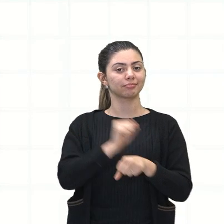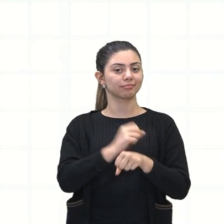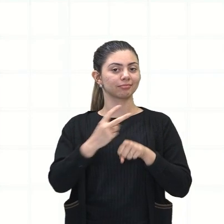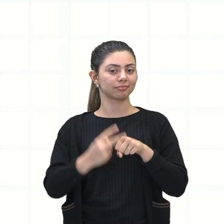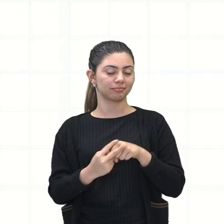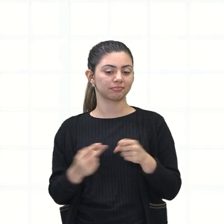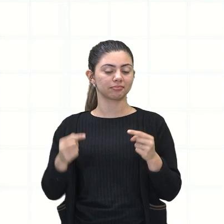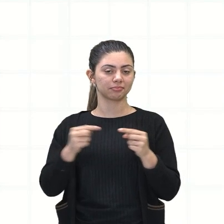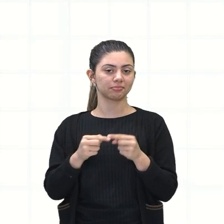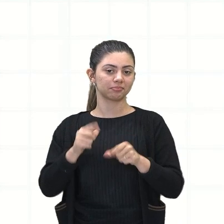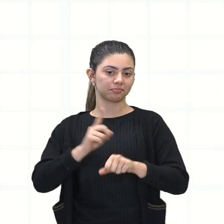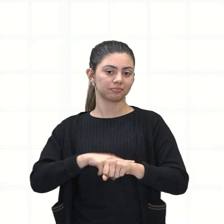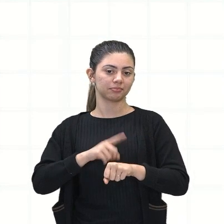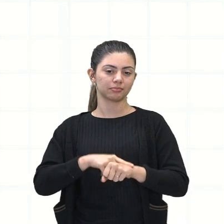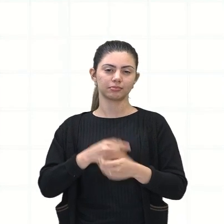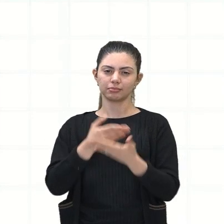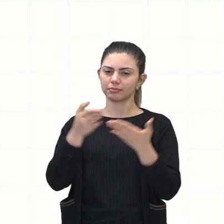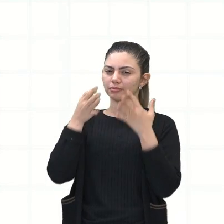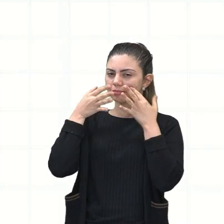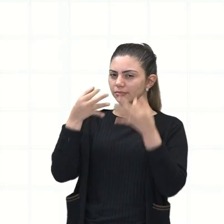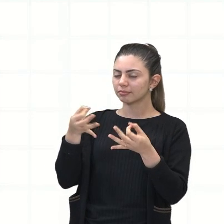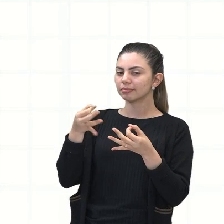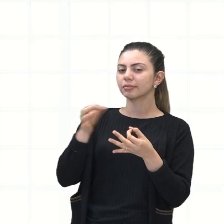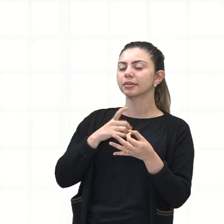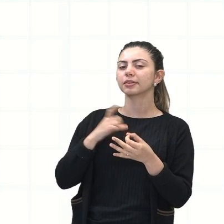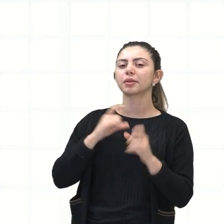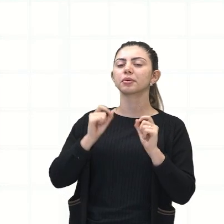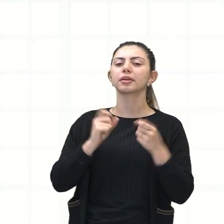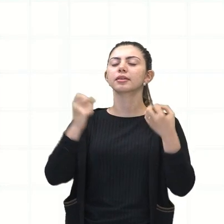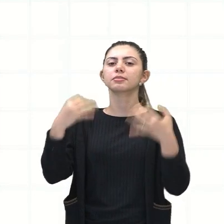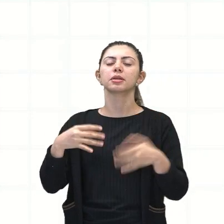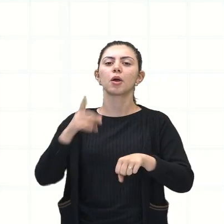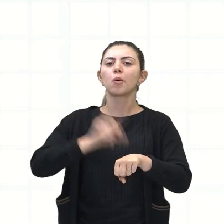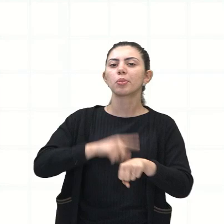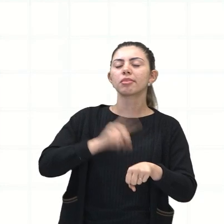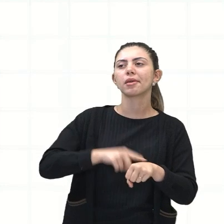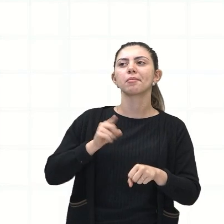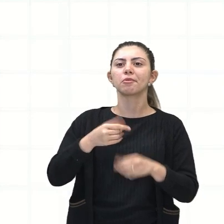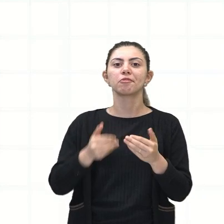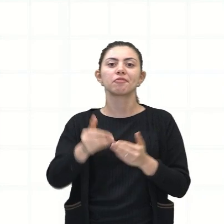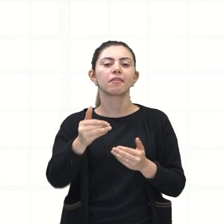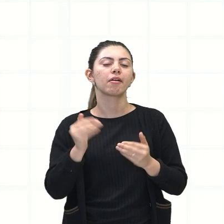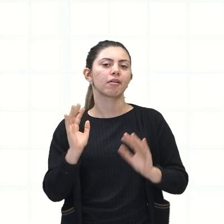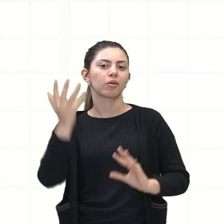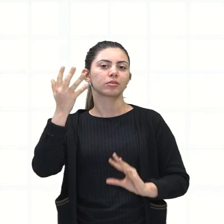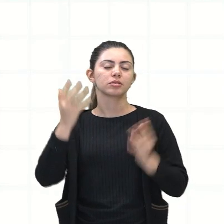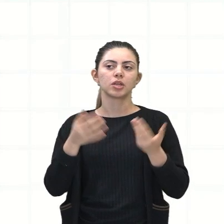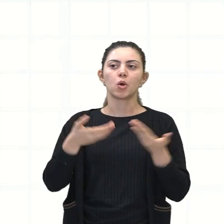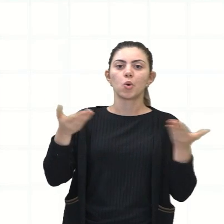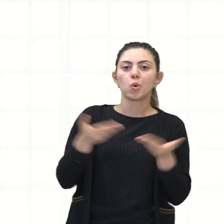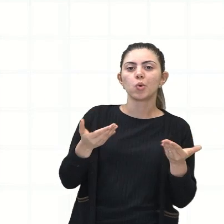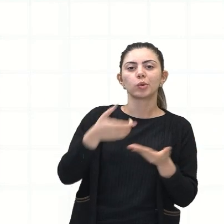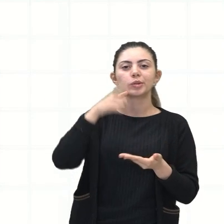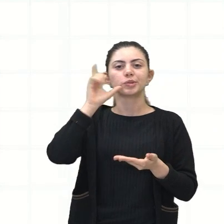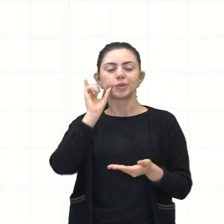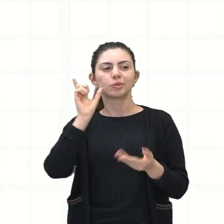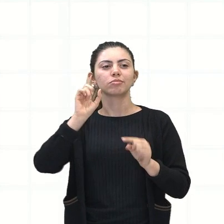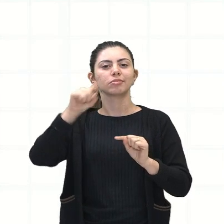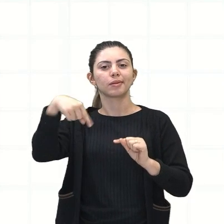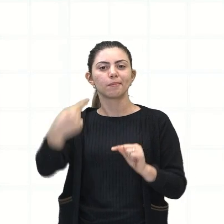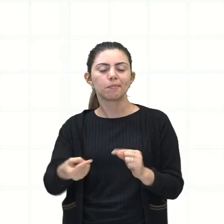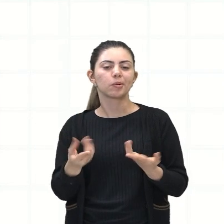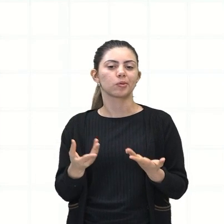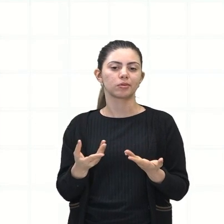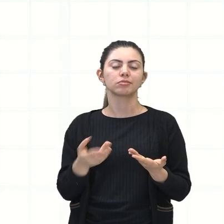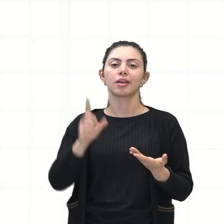tempo. Prestem atenção que estão sempre indicando um momento em que algo vai acontecer. Hoje, ontem, mais tarde.